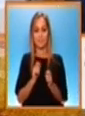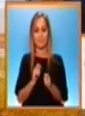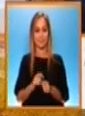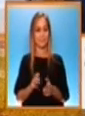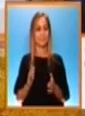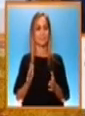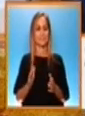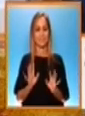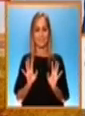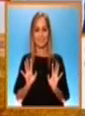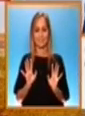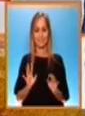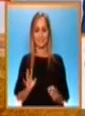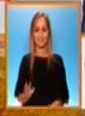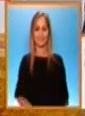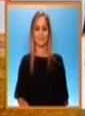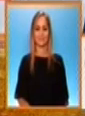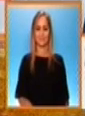pintura.